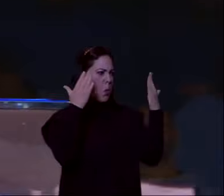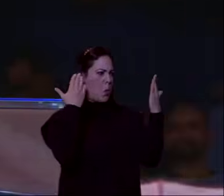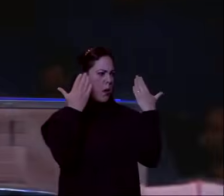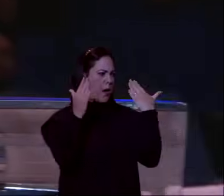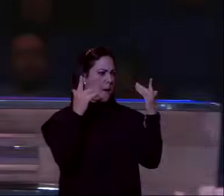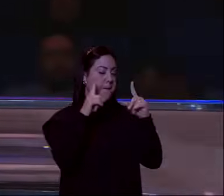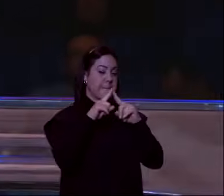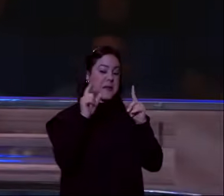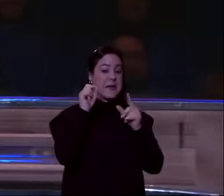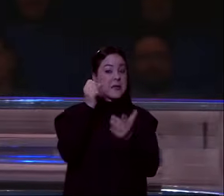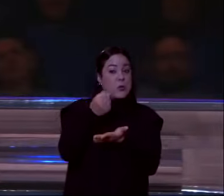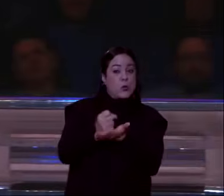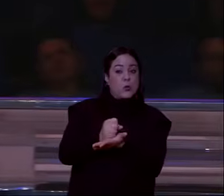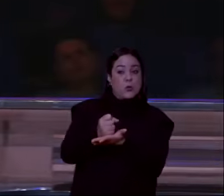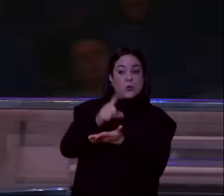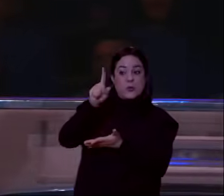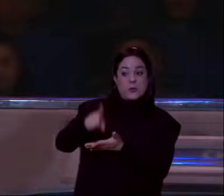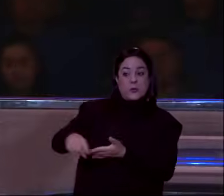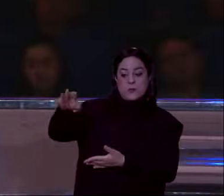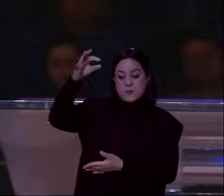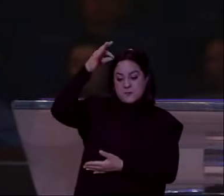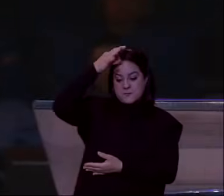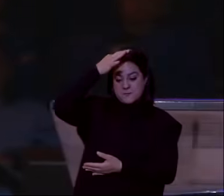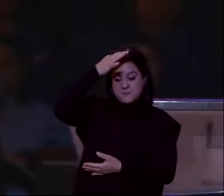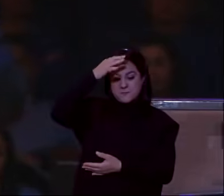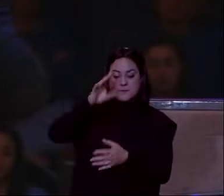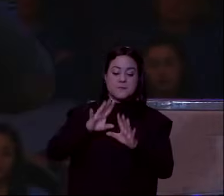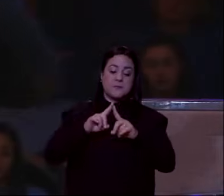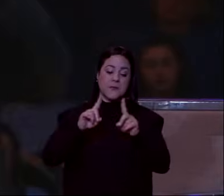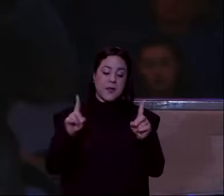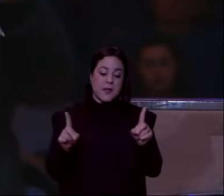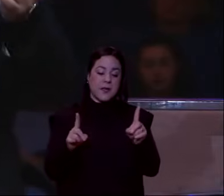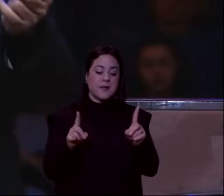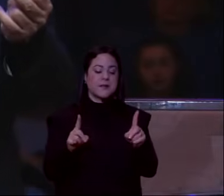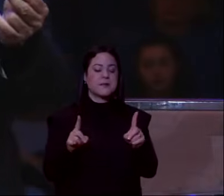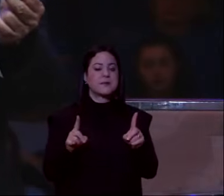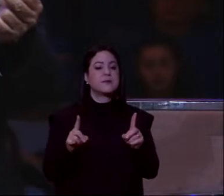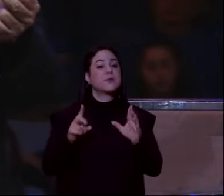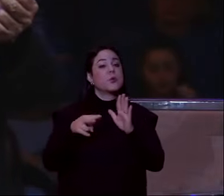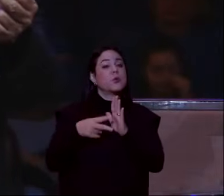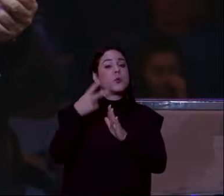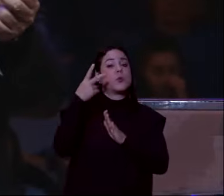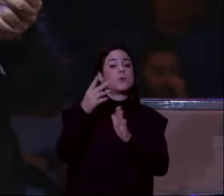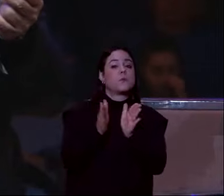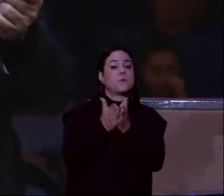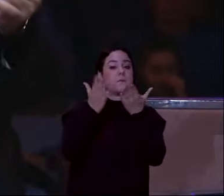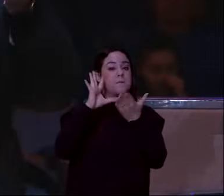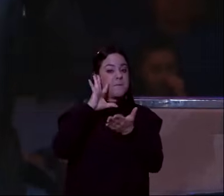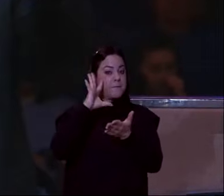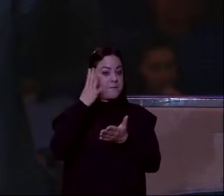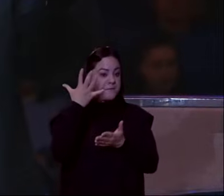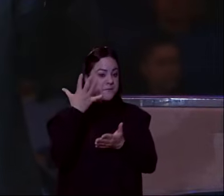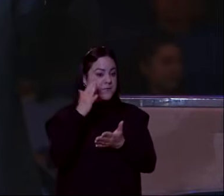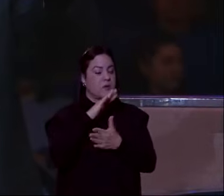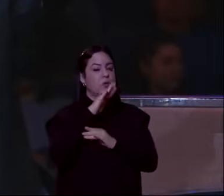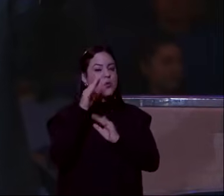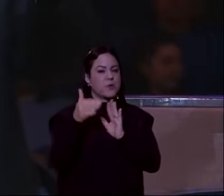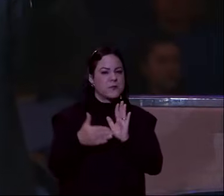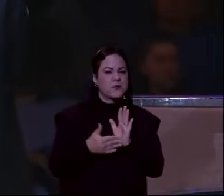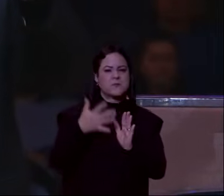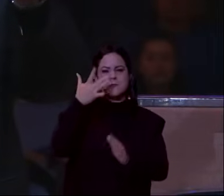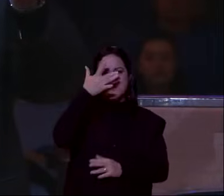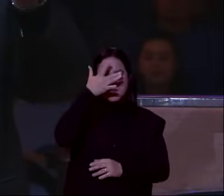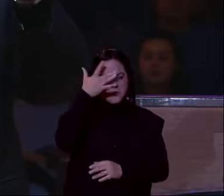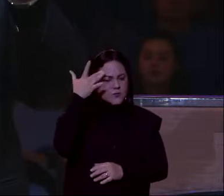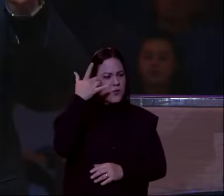Só que quem está controlando é o Espírito. Porém, um segundo milagre aconteceu. Todo mundo